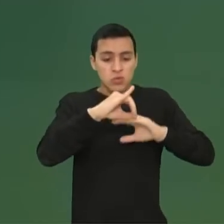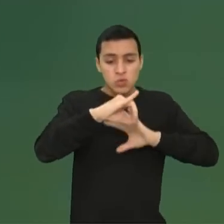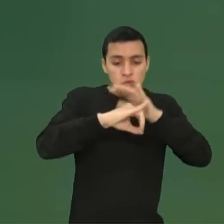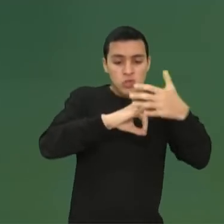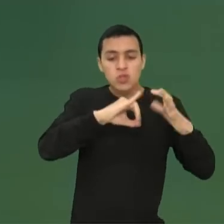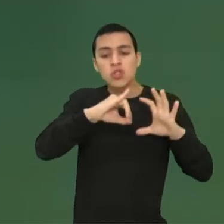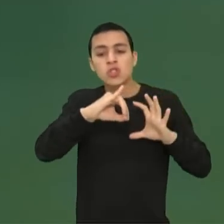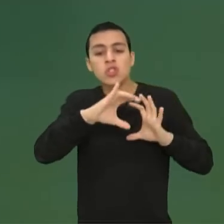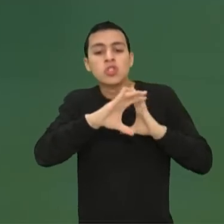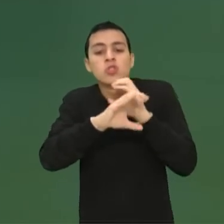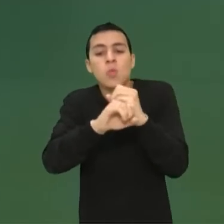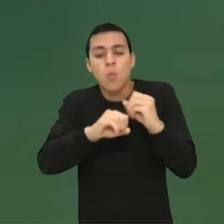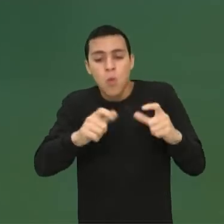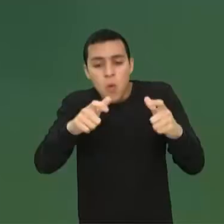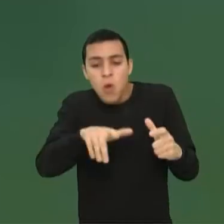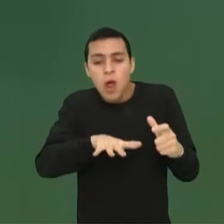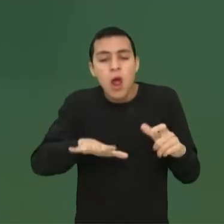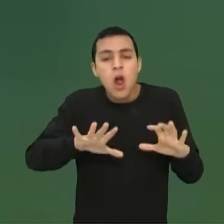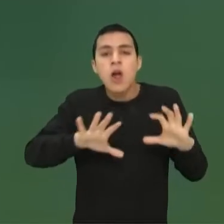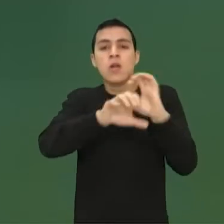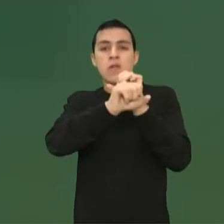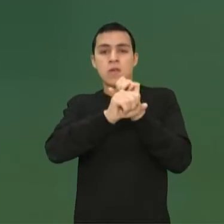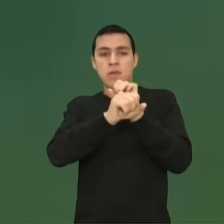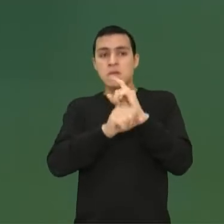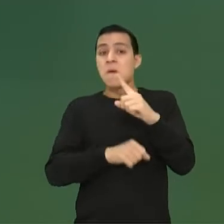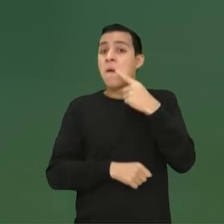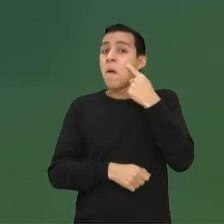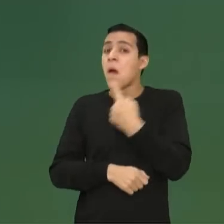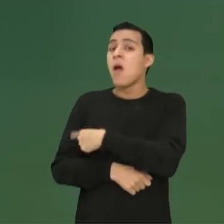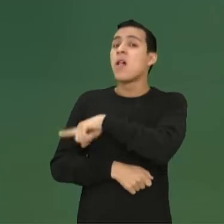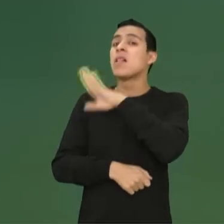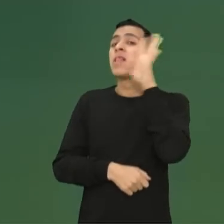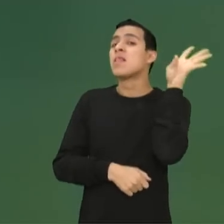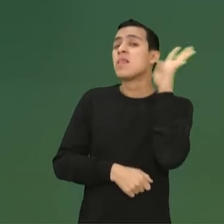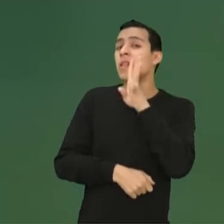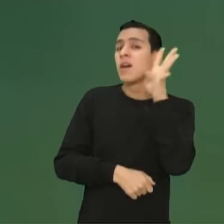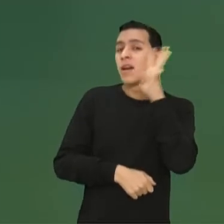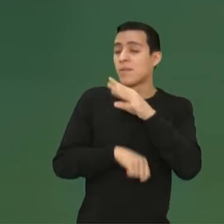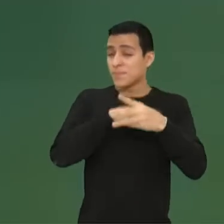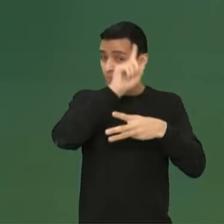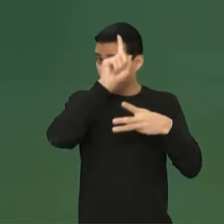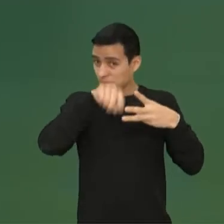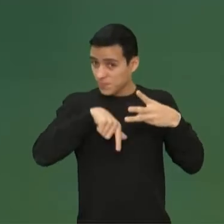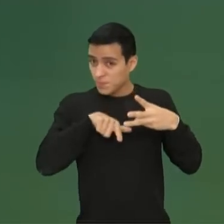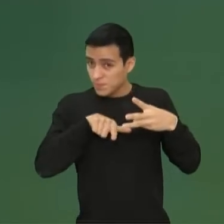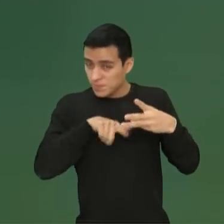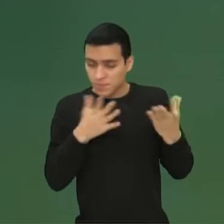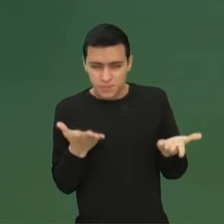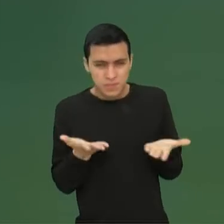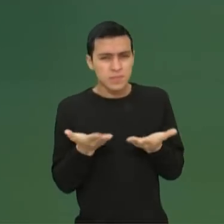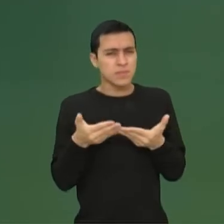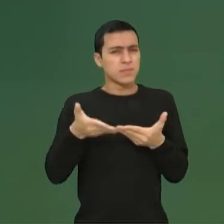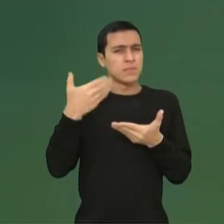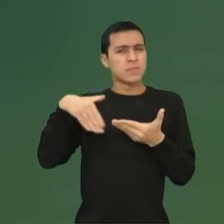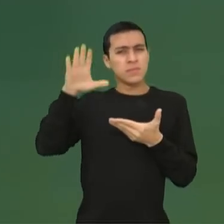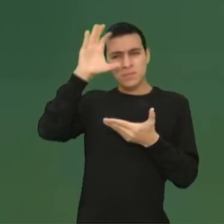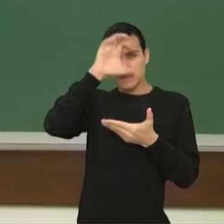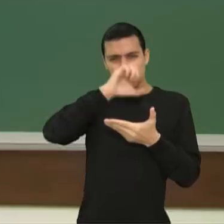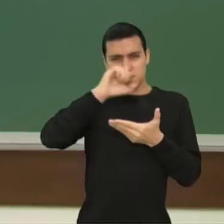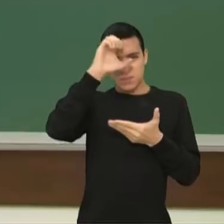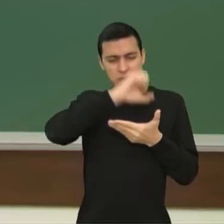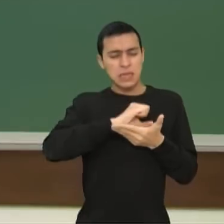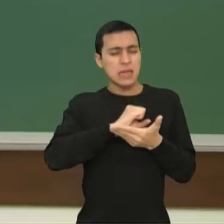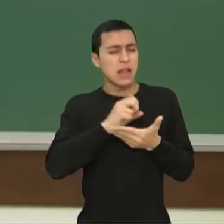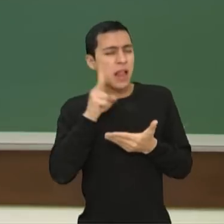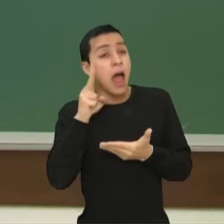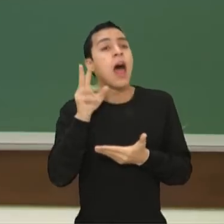ocupa. Então, vamos ver? Olha que legal que eu trouxe para vocês 3 situações. Nós não aprendemos agora há pouco e